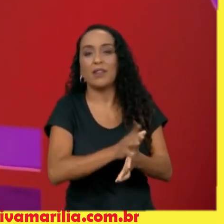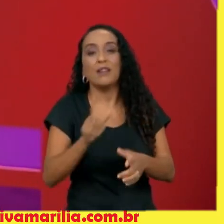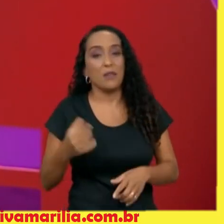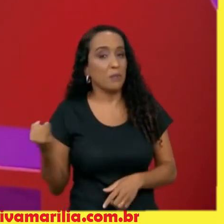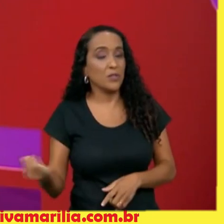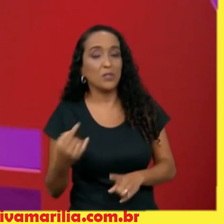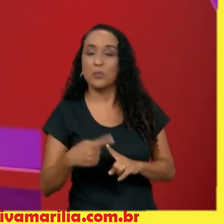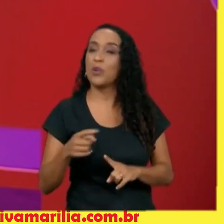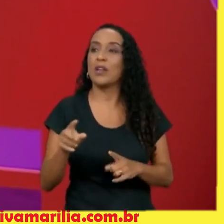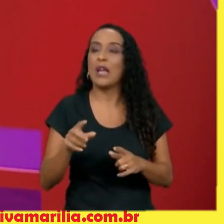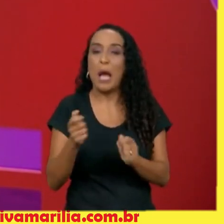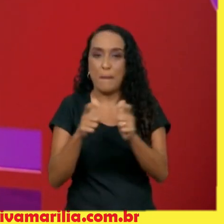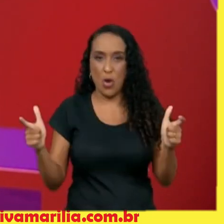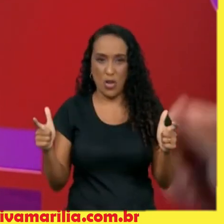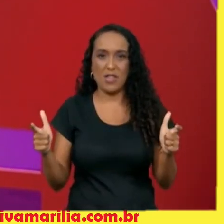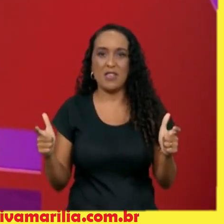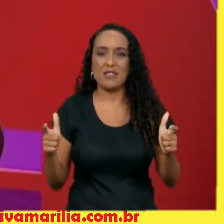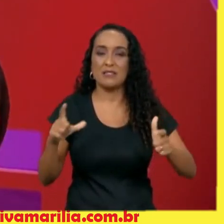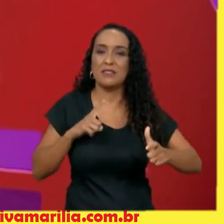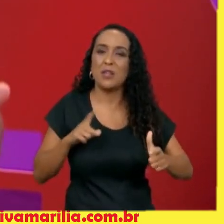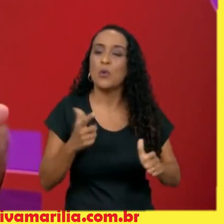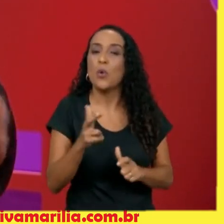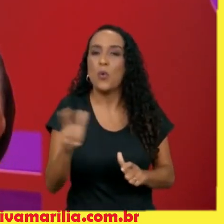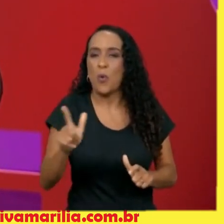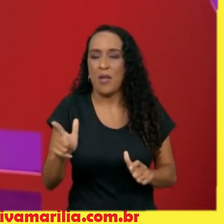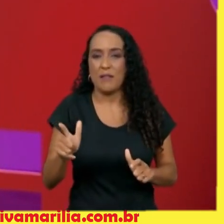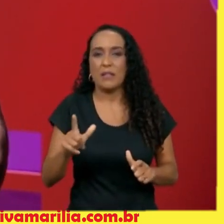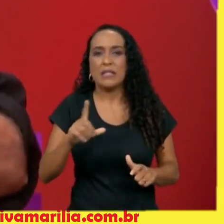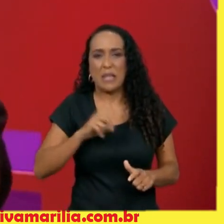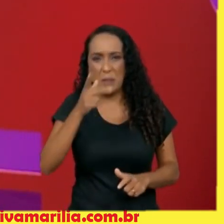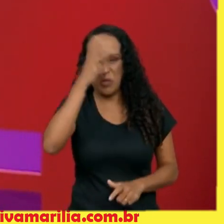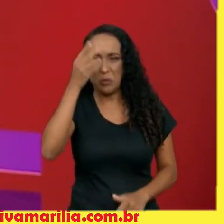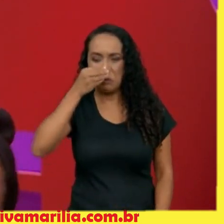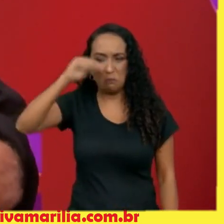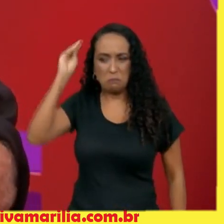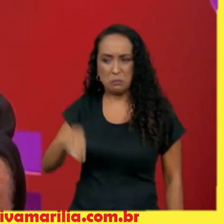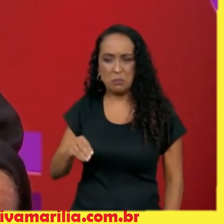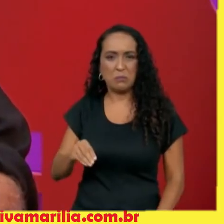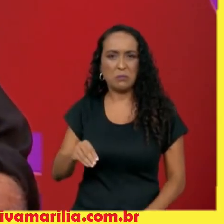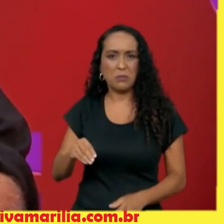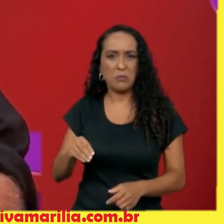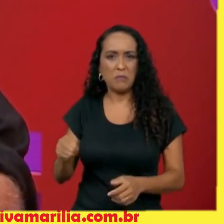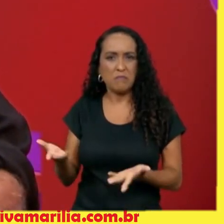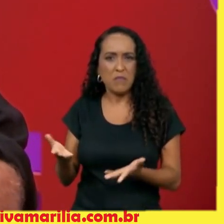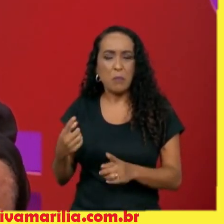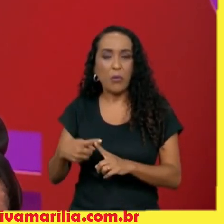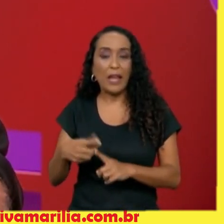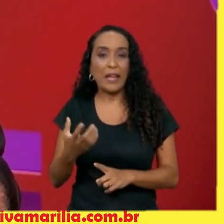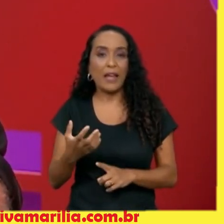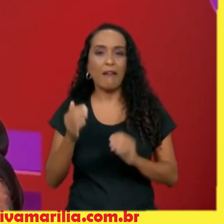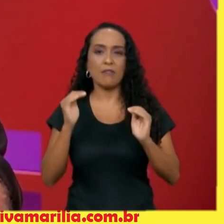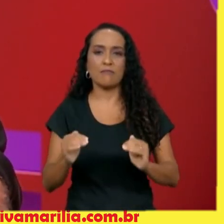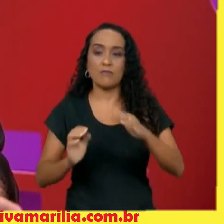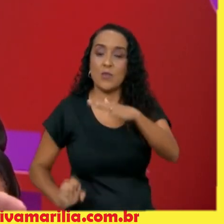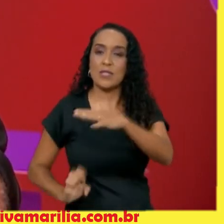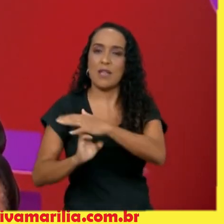é assim na maior parte dos lugares. Não, a elite que odeia, despreza o povo, etc. Porque ela quer o Estado. Ela quer o Estado